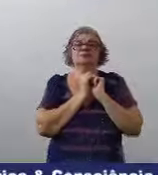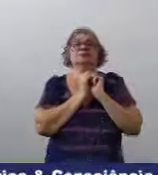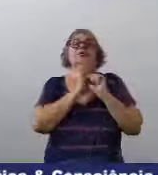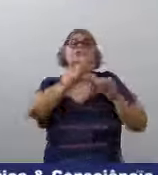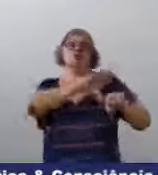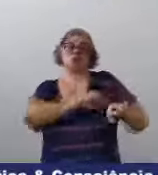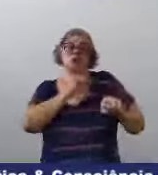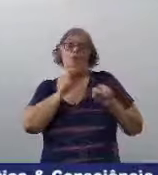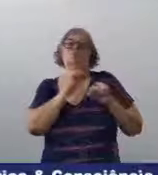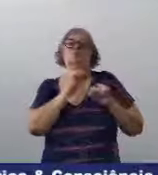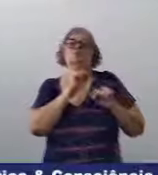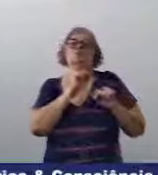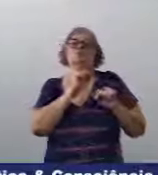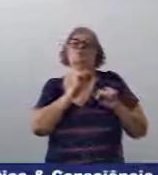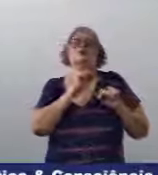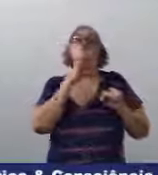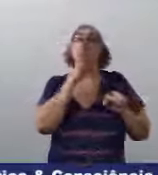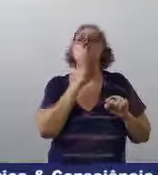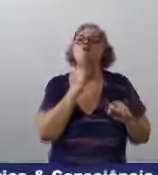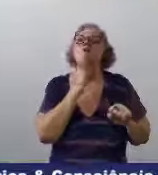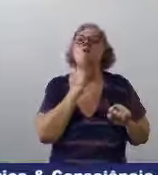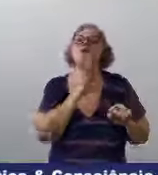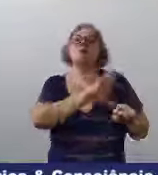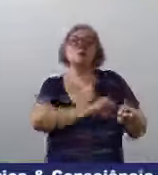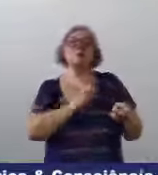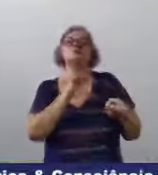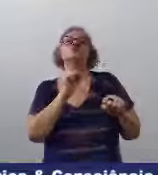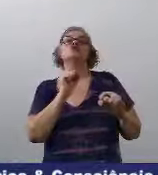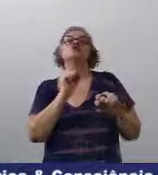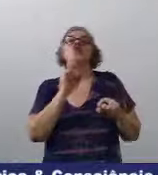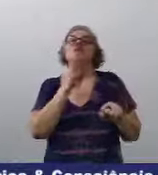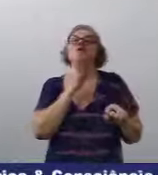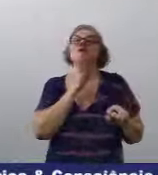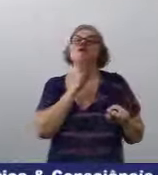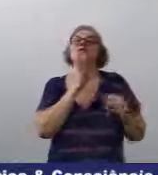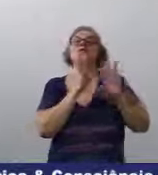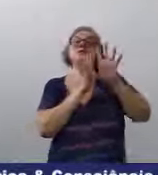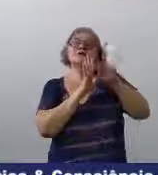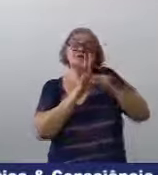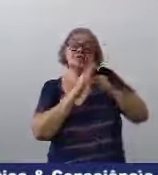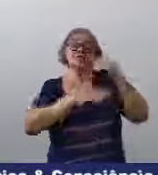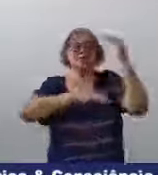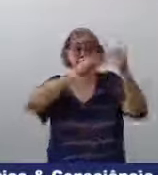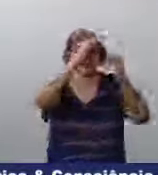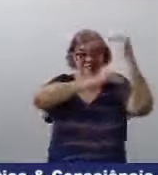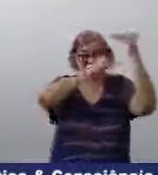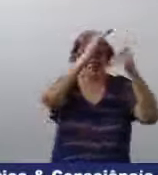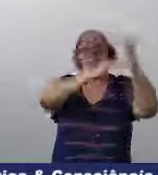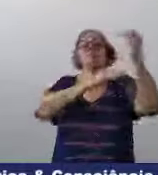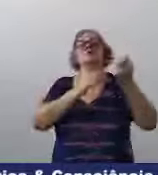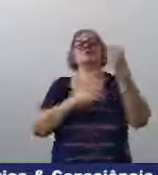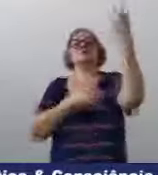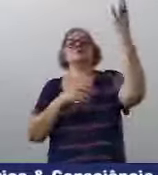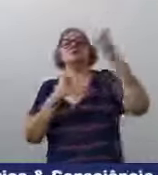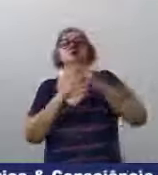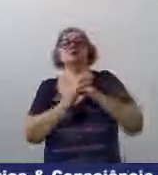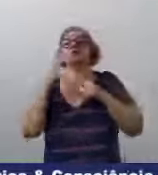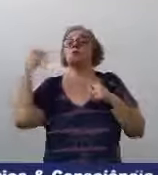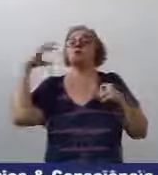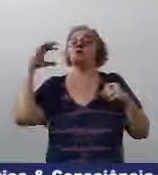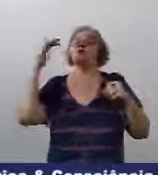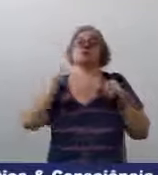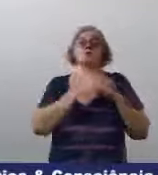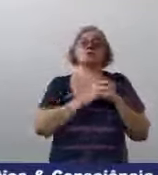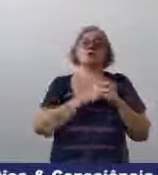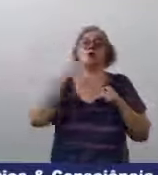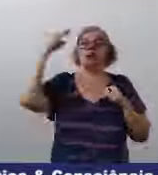amor. Na medida em que amamos o conhecimento, conhecemos mais. Na medida em que amamos a espiritualidade, crescemos